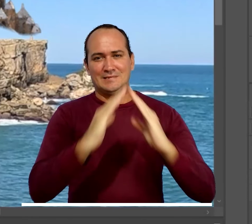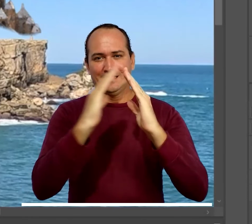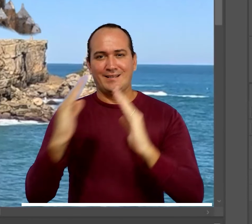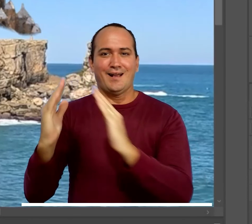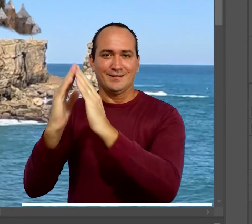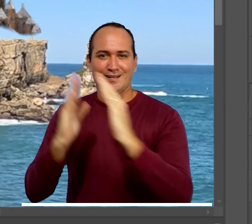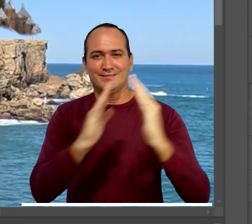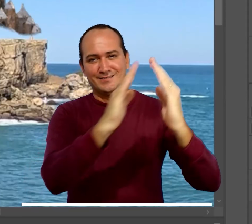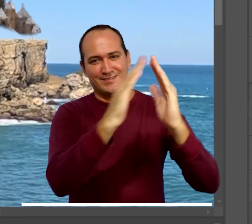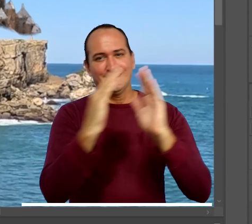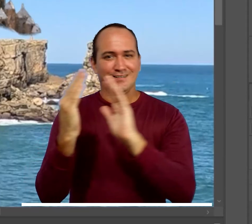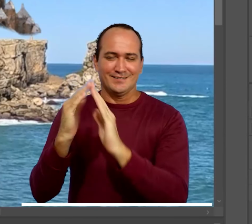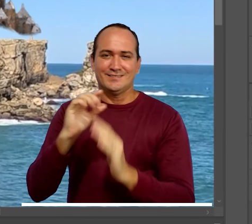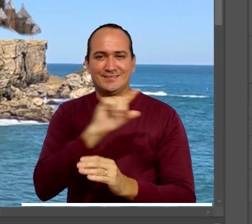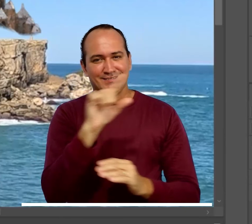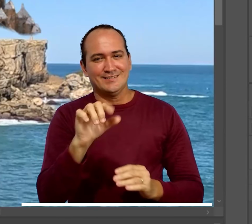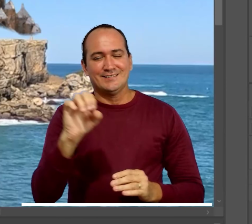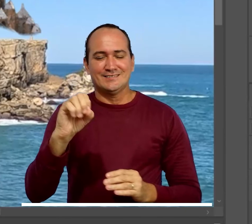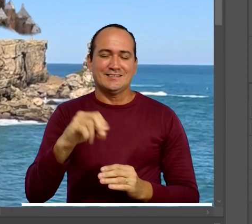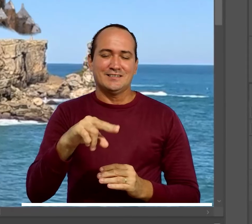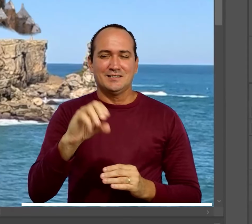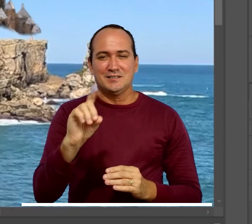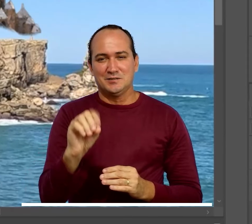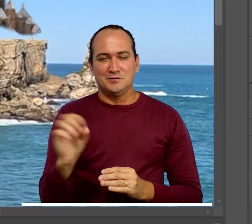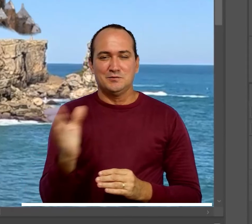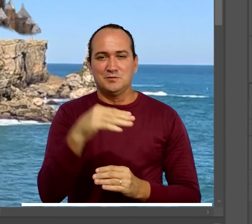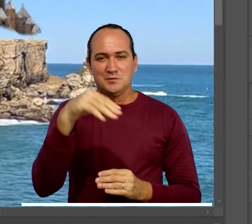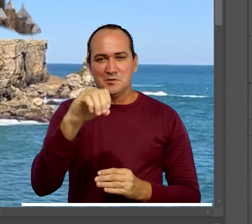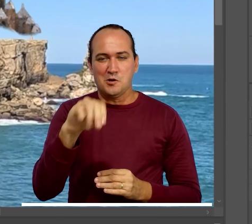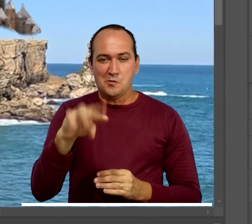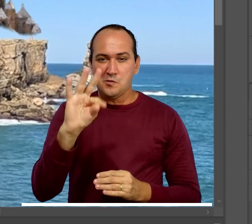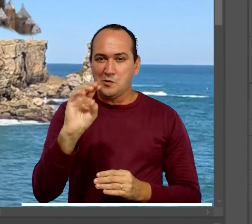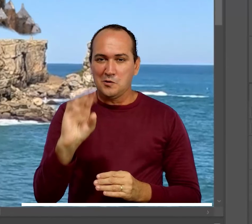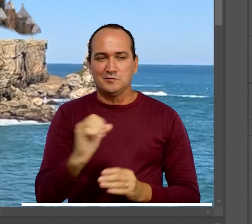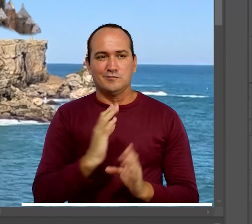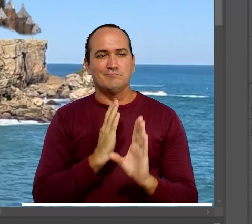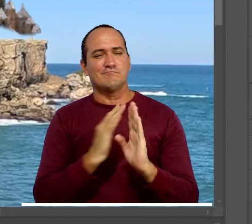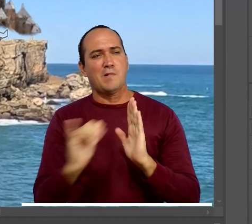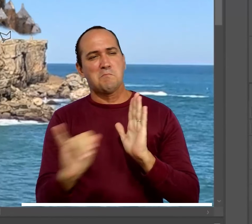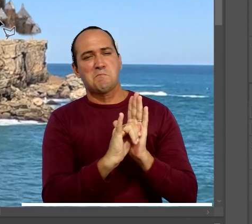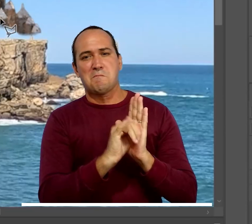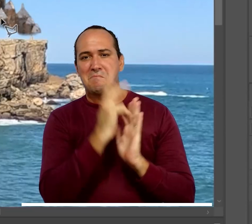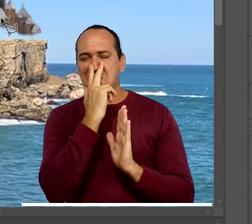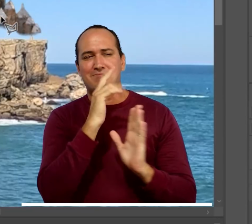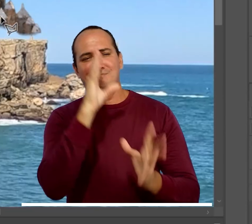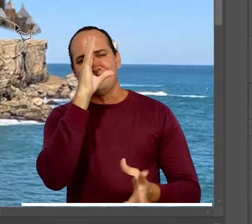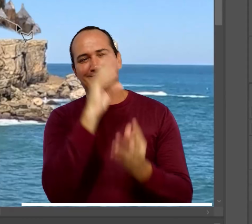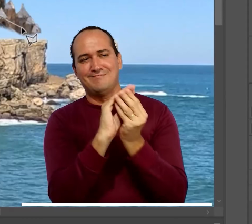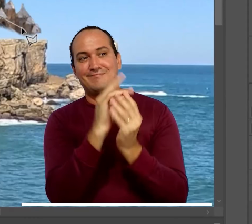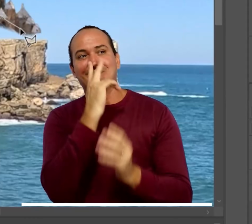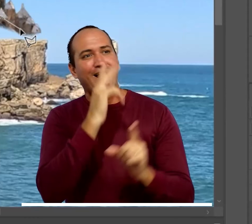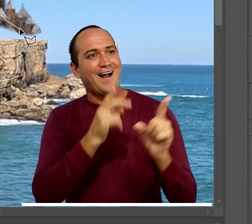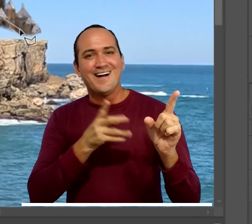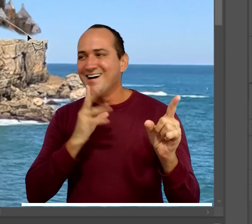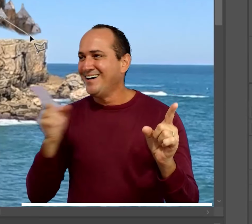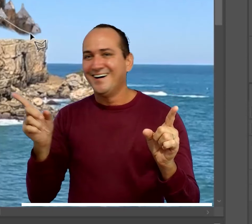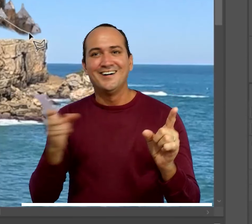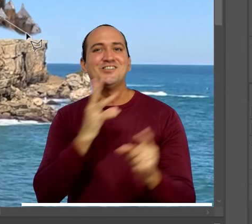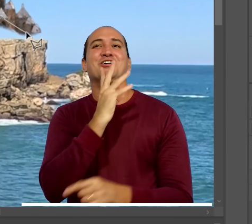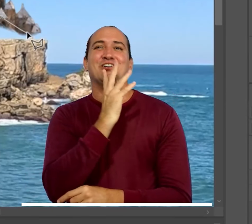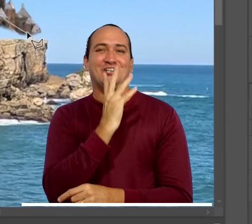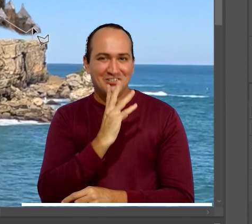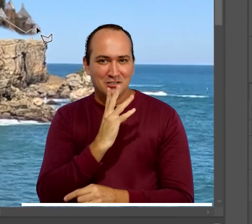sendo o castelo lá do Zé dos Montes. Então isso também já ia criar uma identificação com o pessoal que